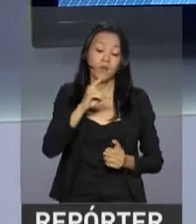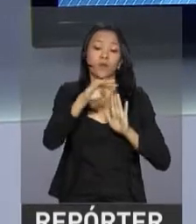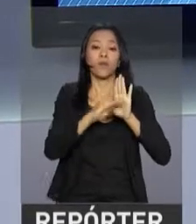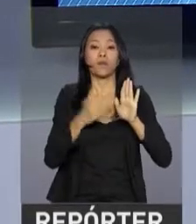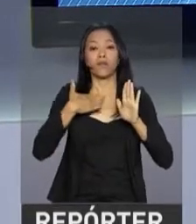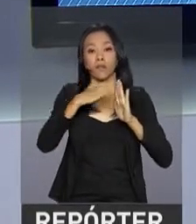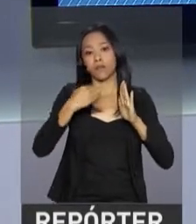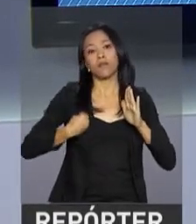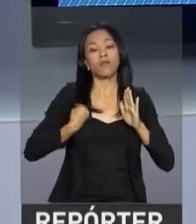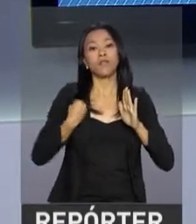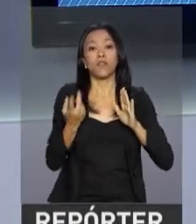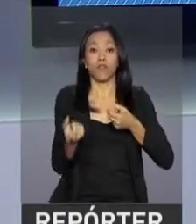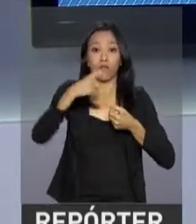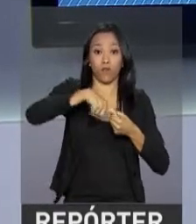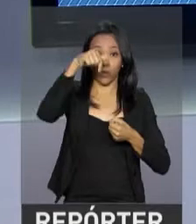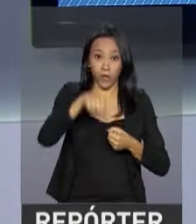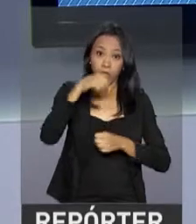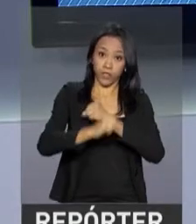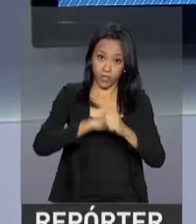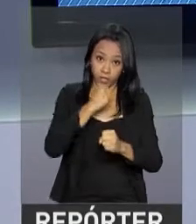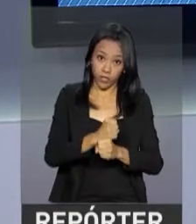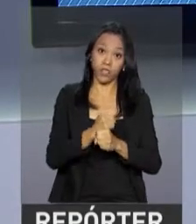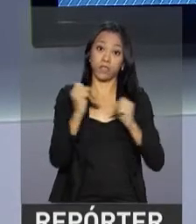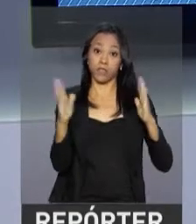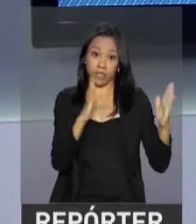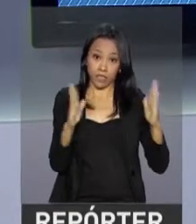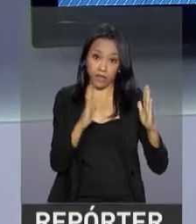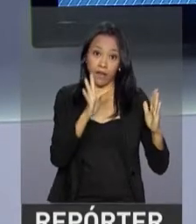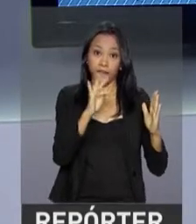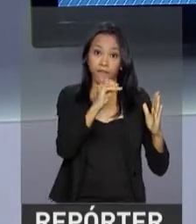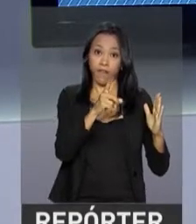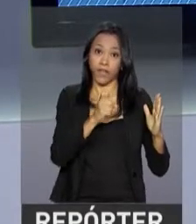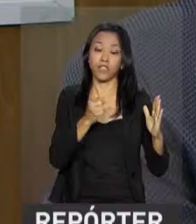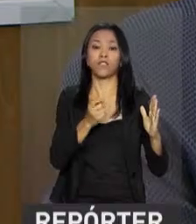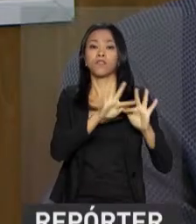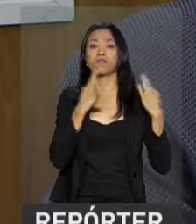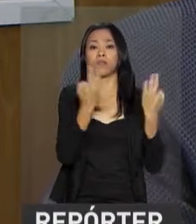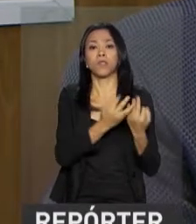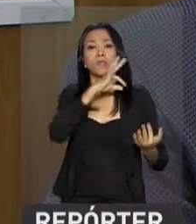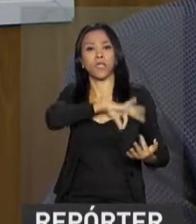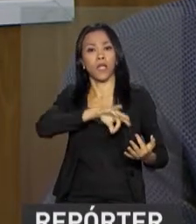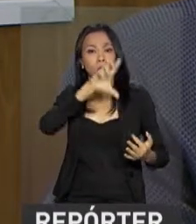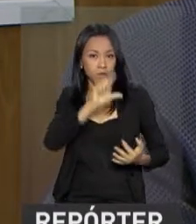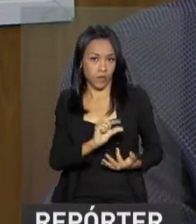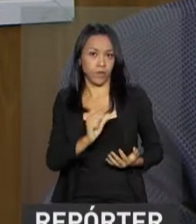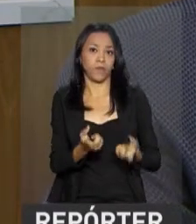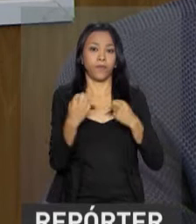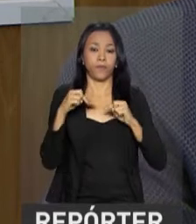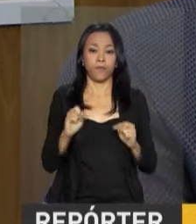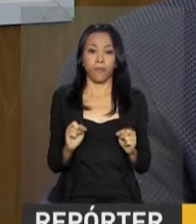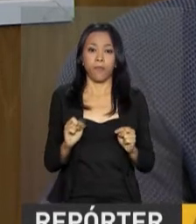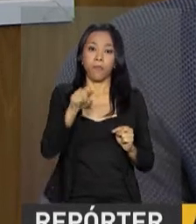minha vida foi retomado este ano especialmente na faixa das famílias de menor renda o governo federal